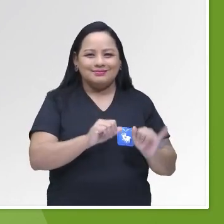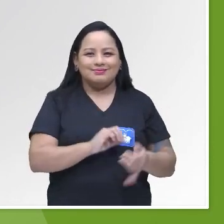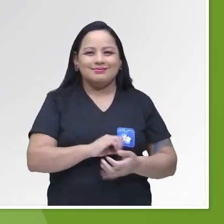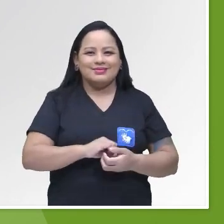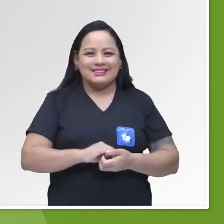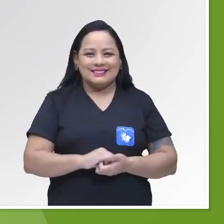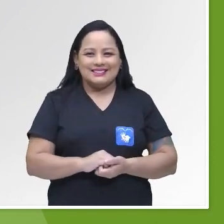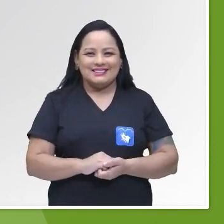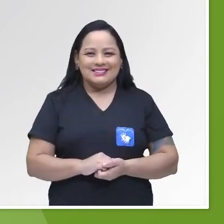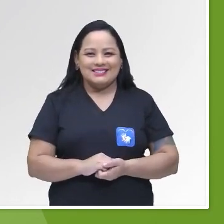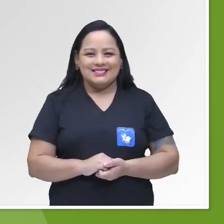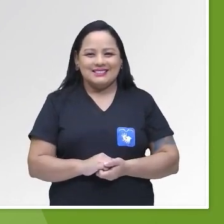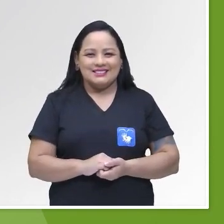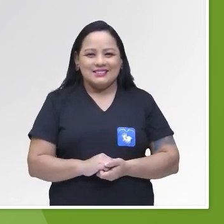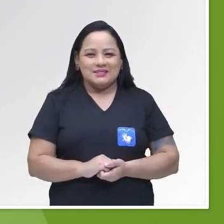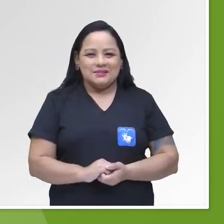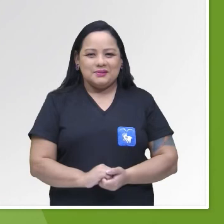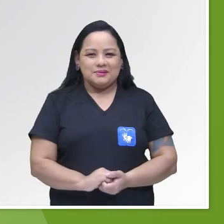química.